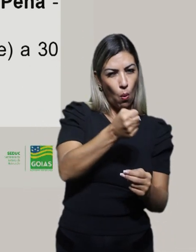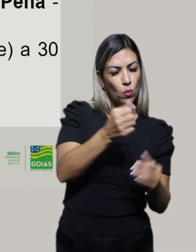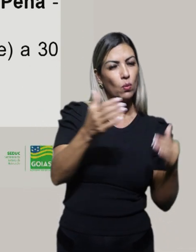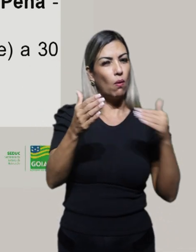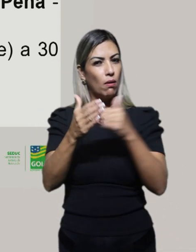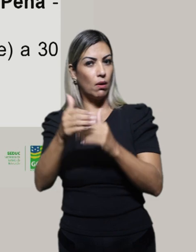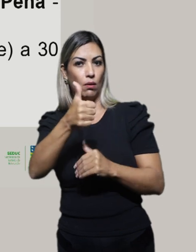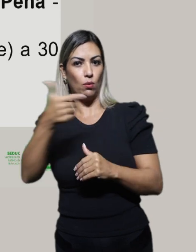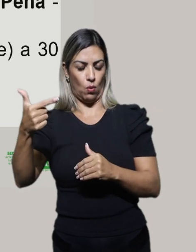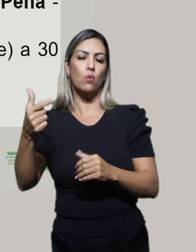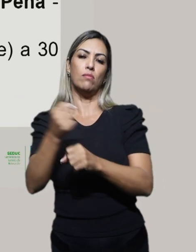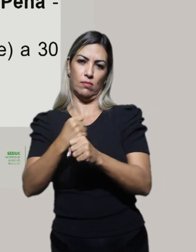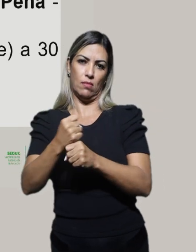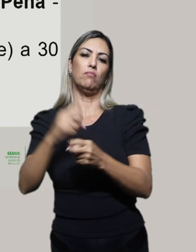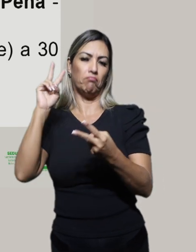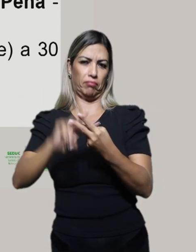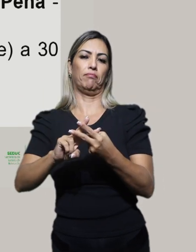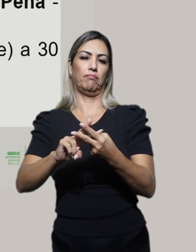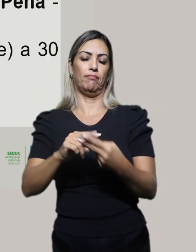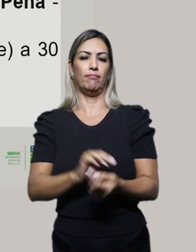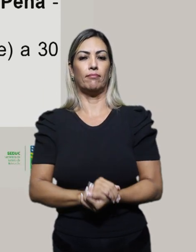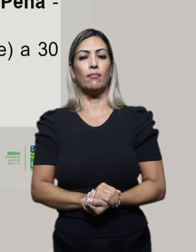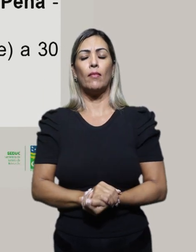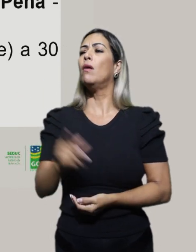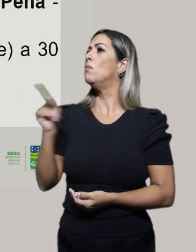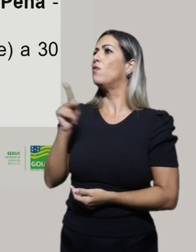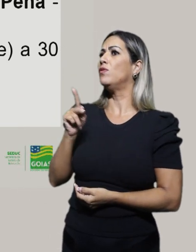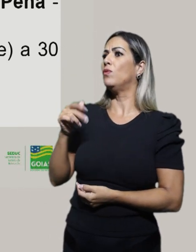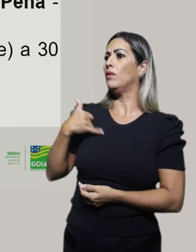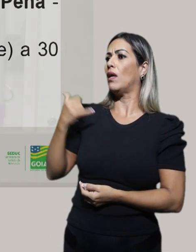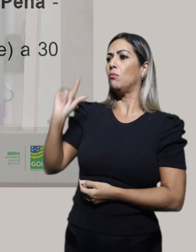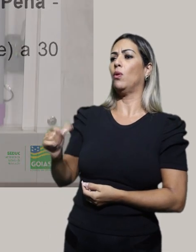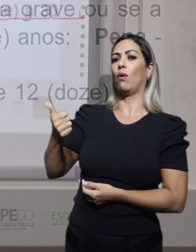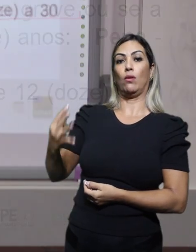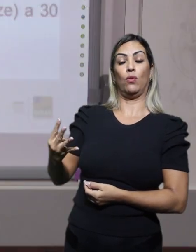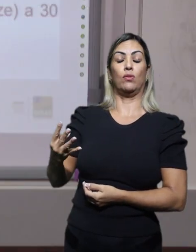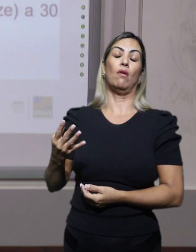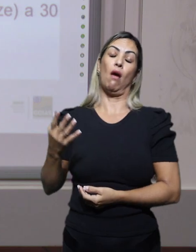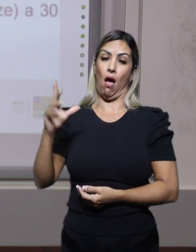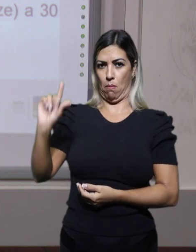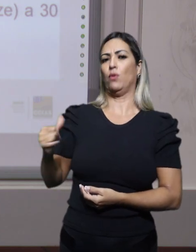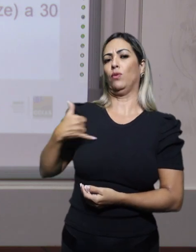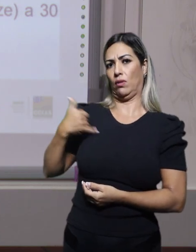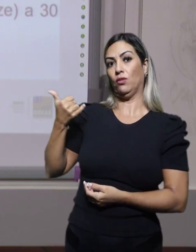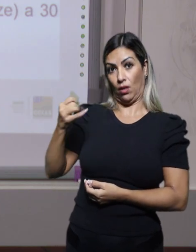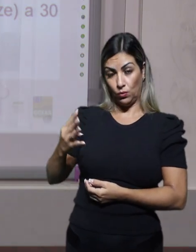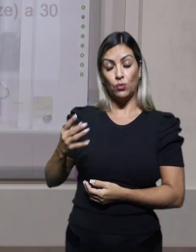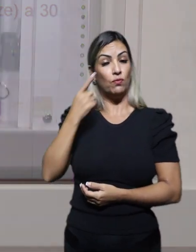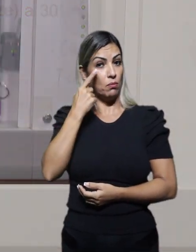a 12 anos. Professor, e a menor de 14? Aí a menor de 14 nós vamos ver o